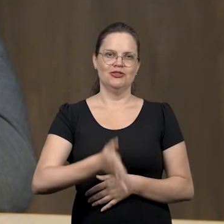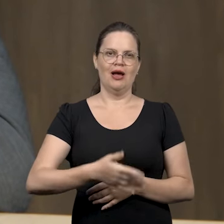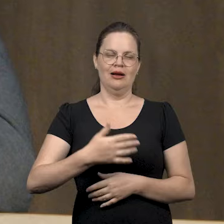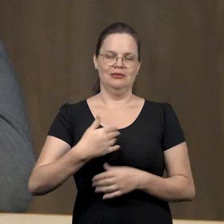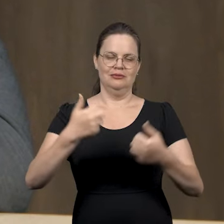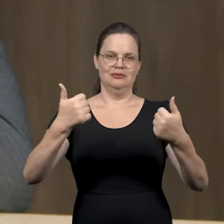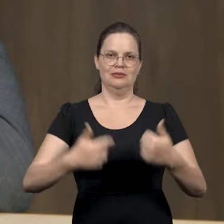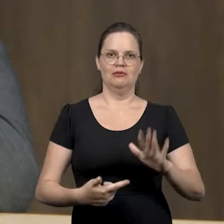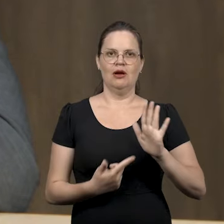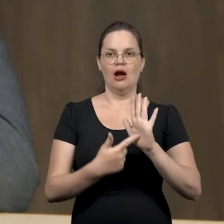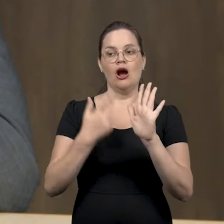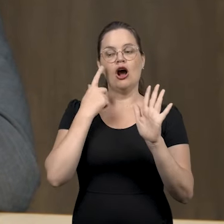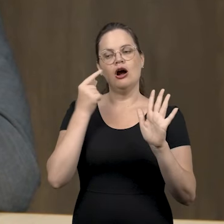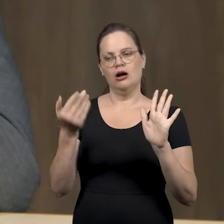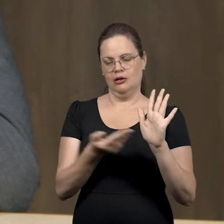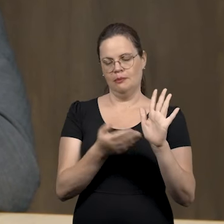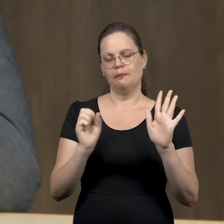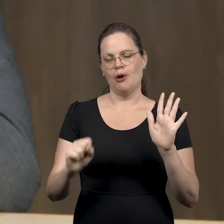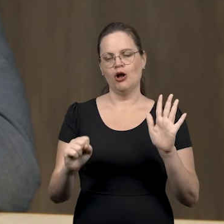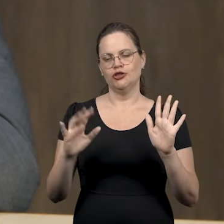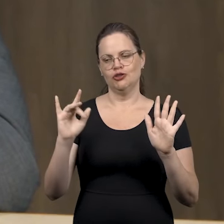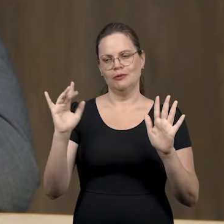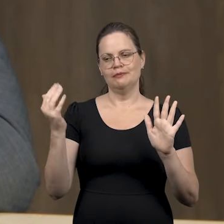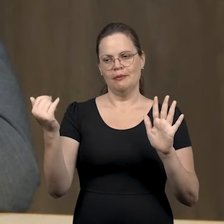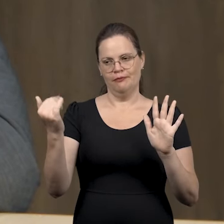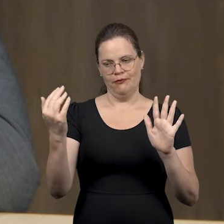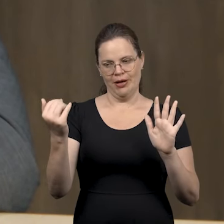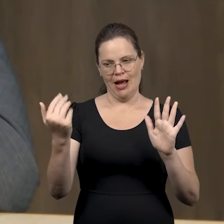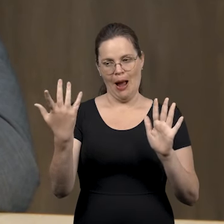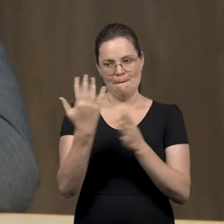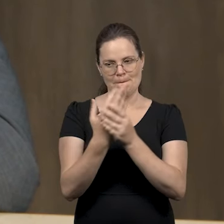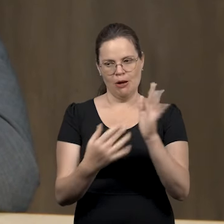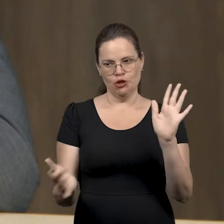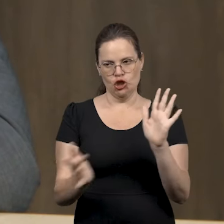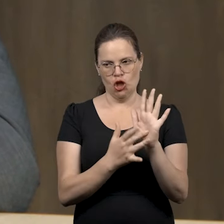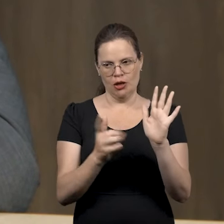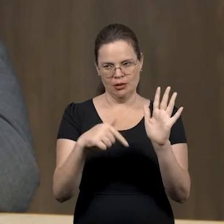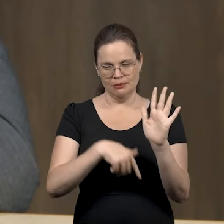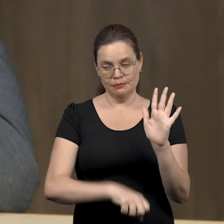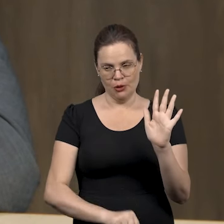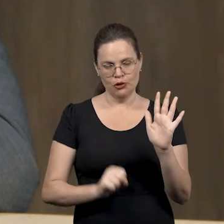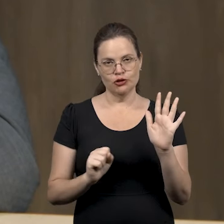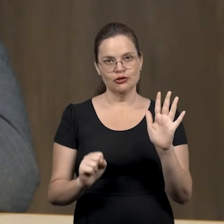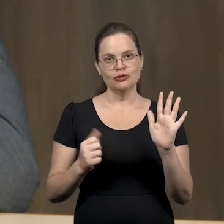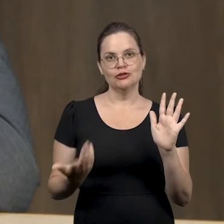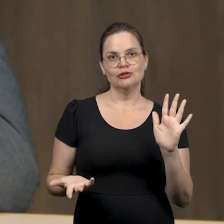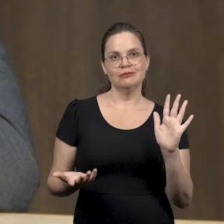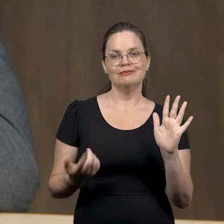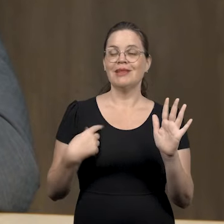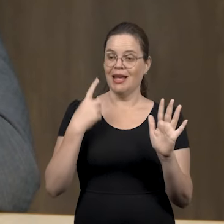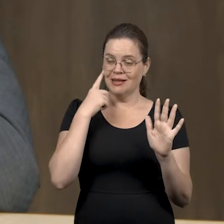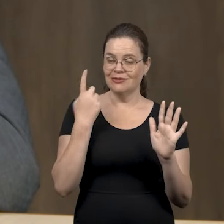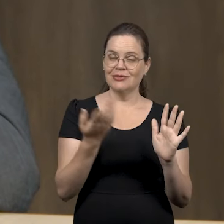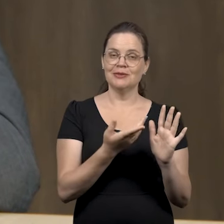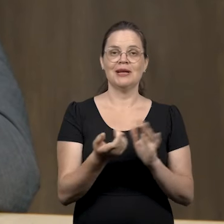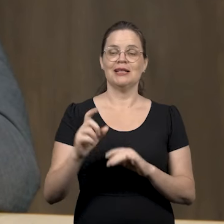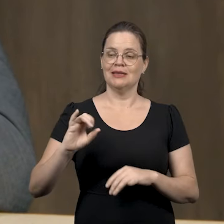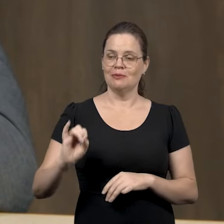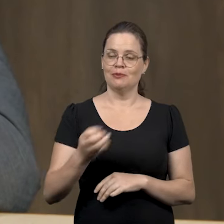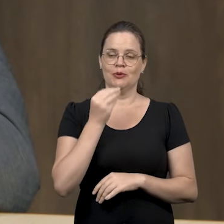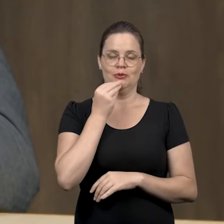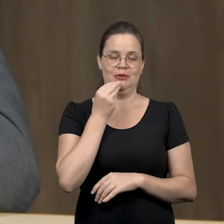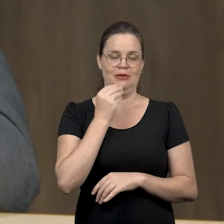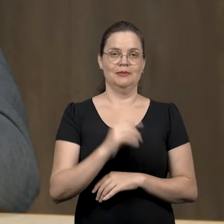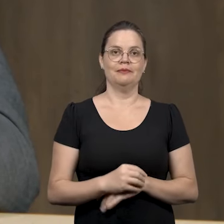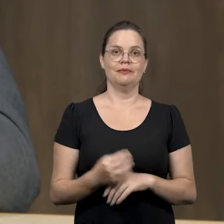disse, deu para ele a oportunidade de tocar nas marcas, nas feridas. E nós vemos que hoje a